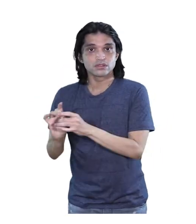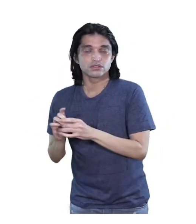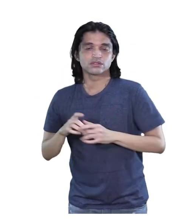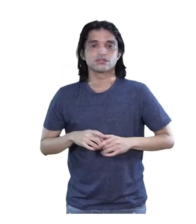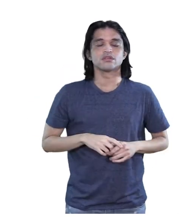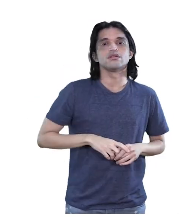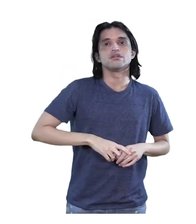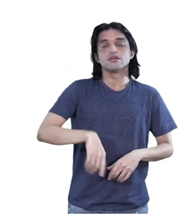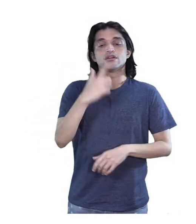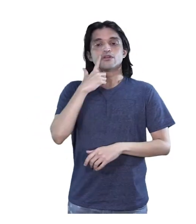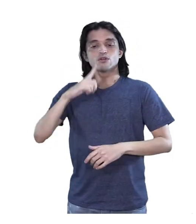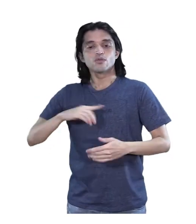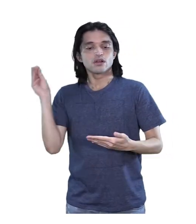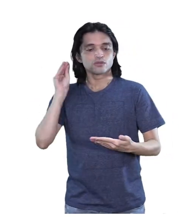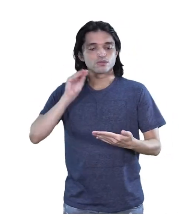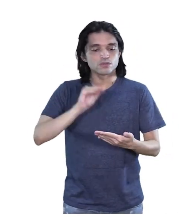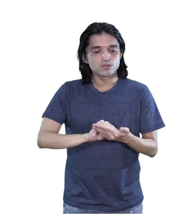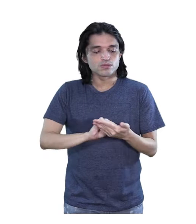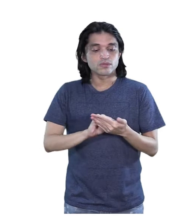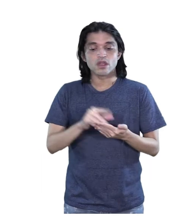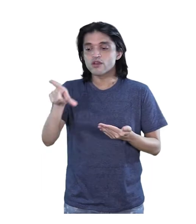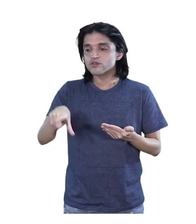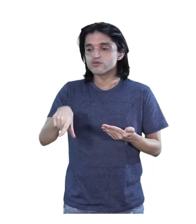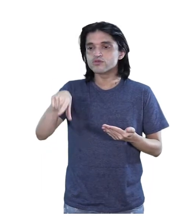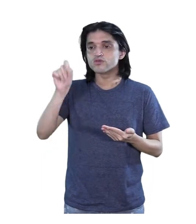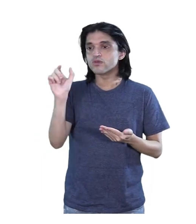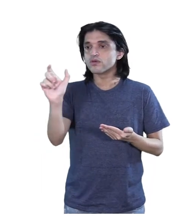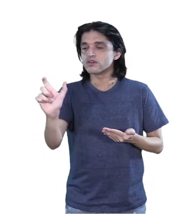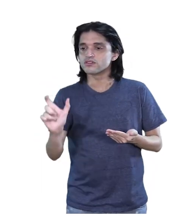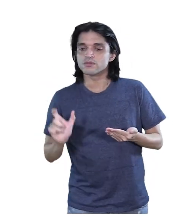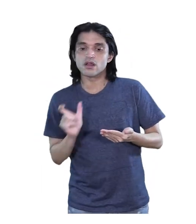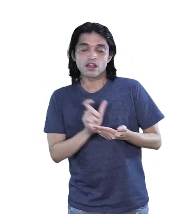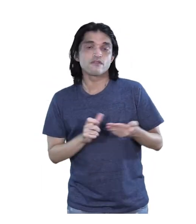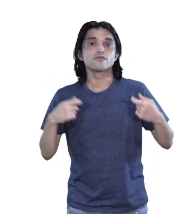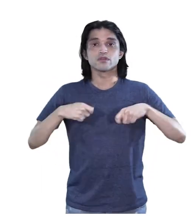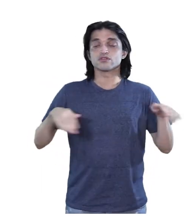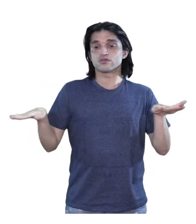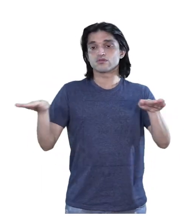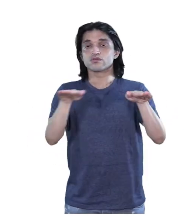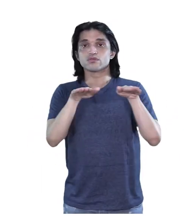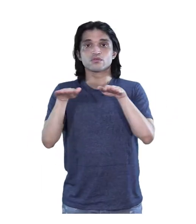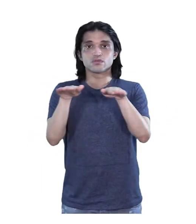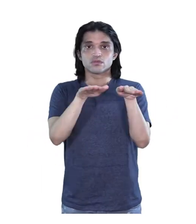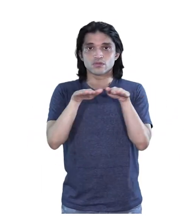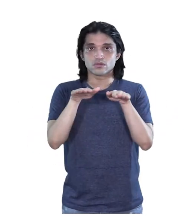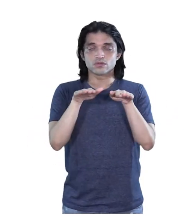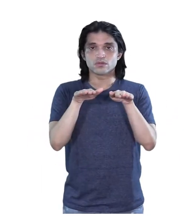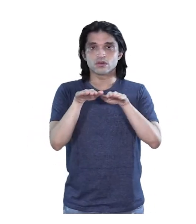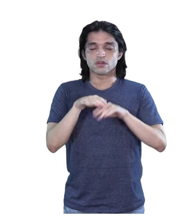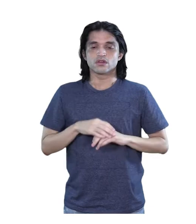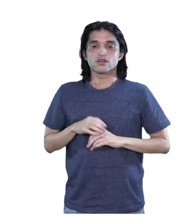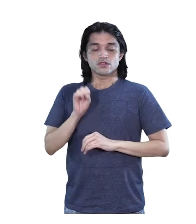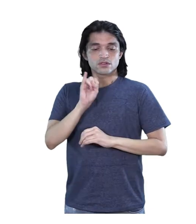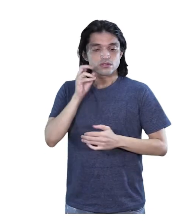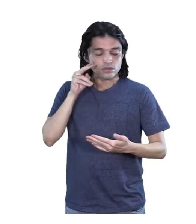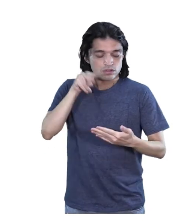escolha vocabular, tudo deve estar em harmonia. Quando lemos as obras de um determinado período